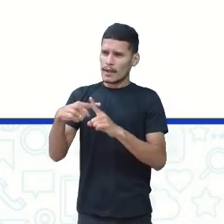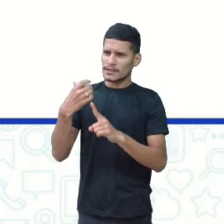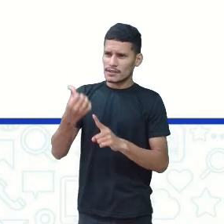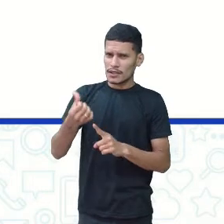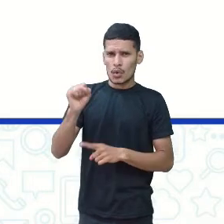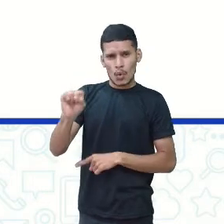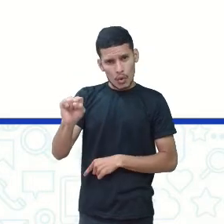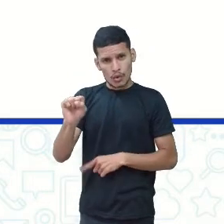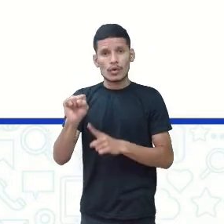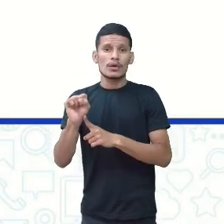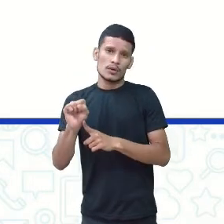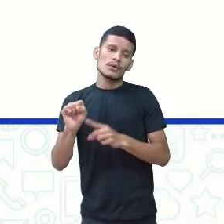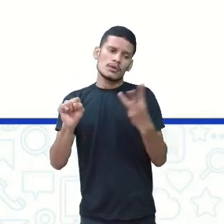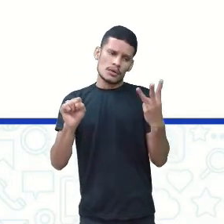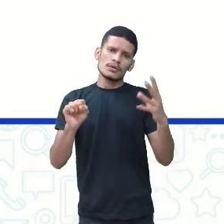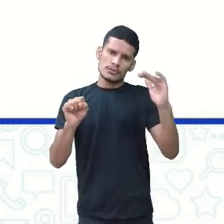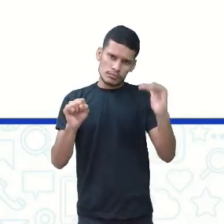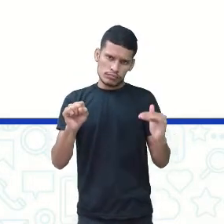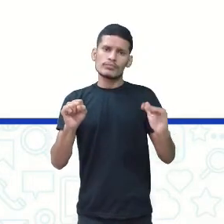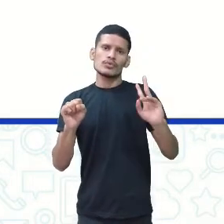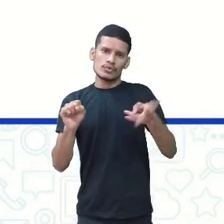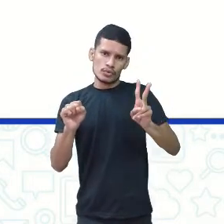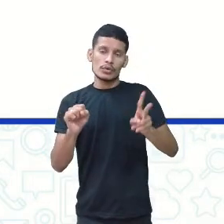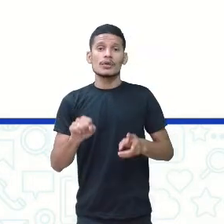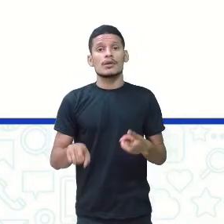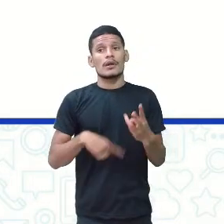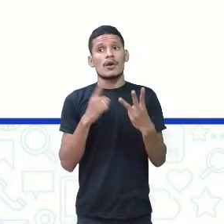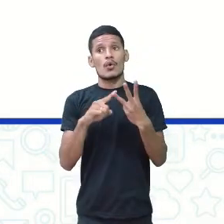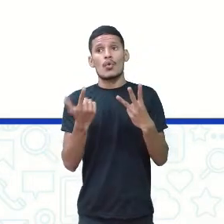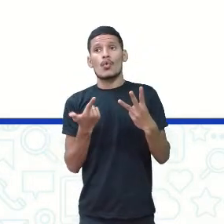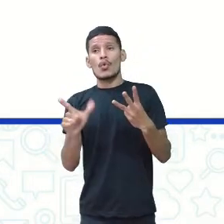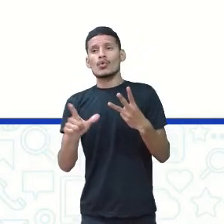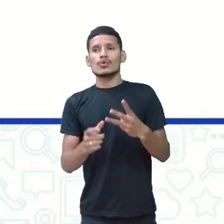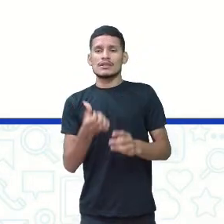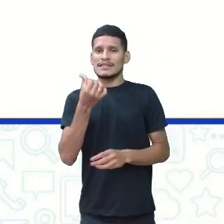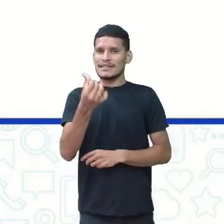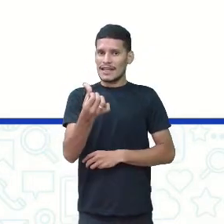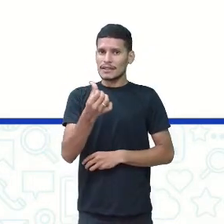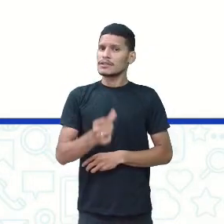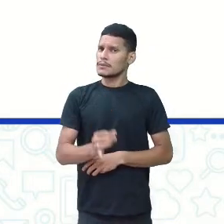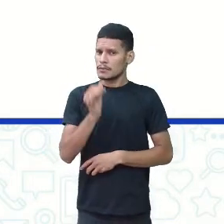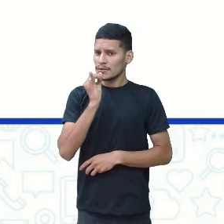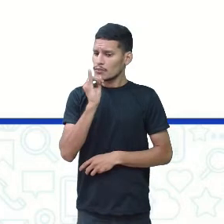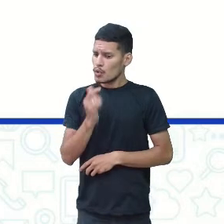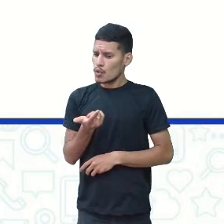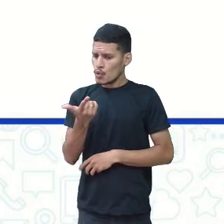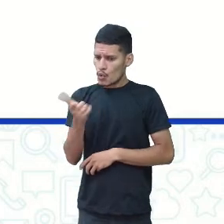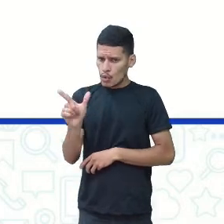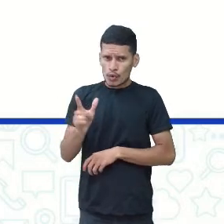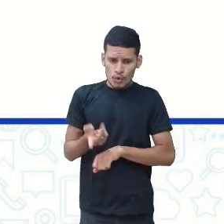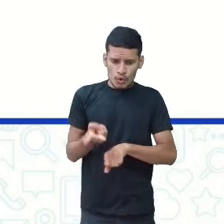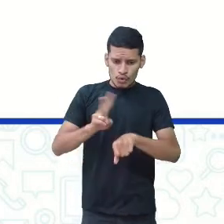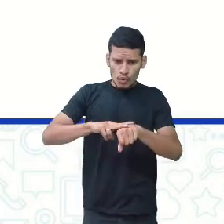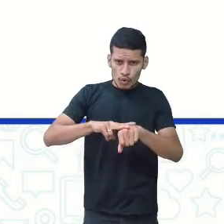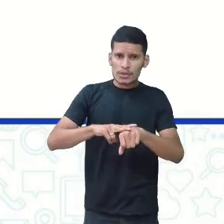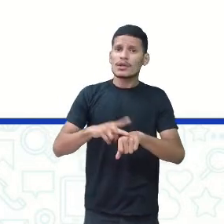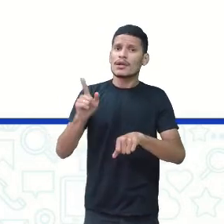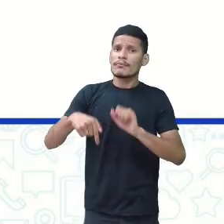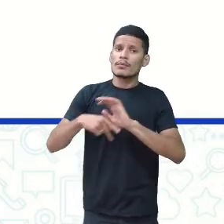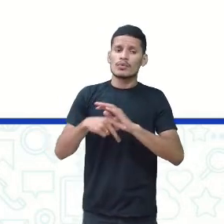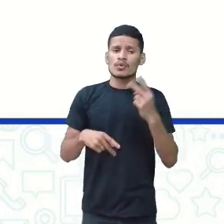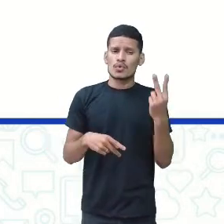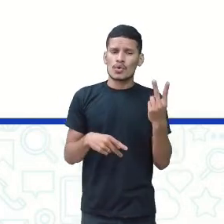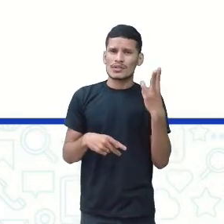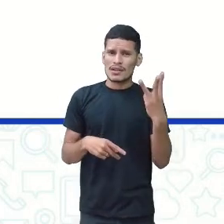dar 8, então tá valendo. Mas quando eu faço para o lado 6, os outros dois lados são 2 e